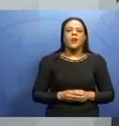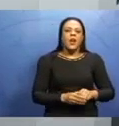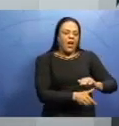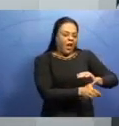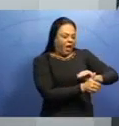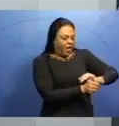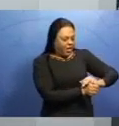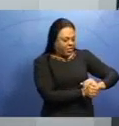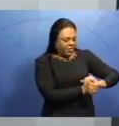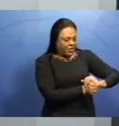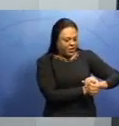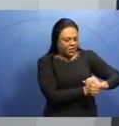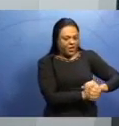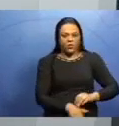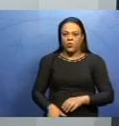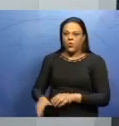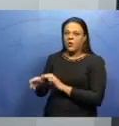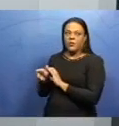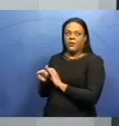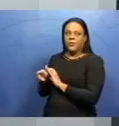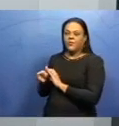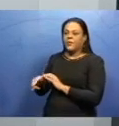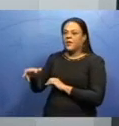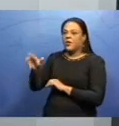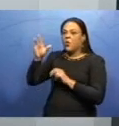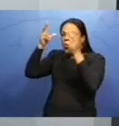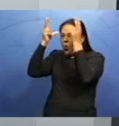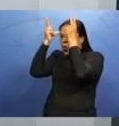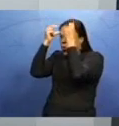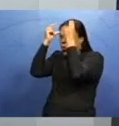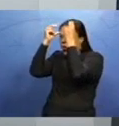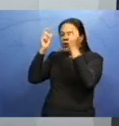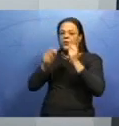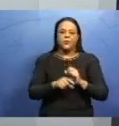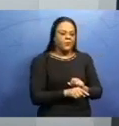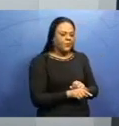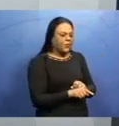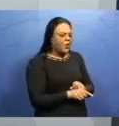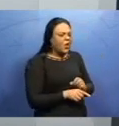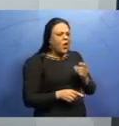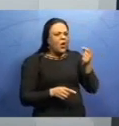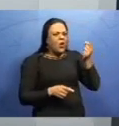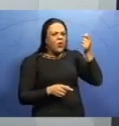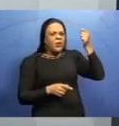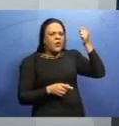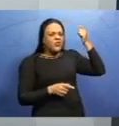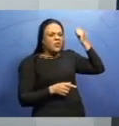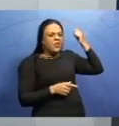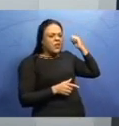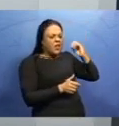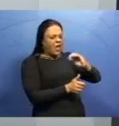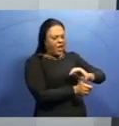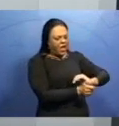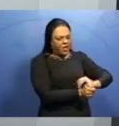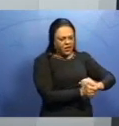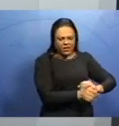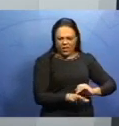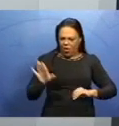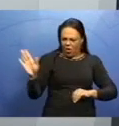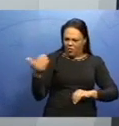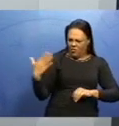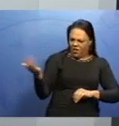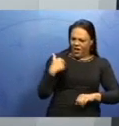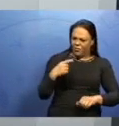A tartaruga e o coelho. Certa vez, a tartaruga desafiou a lebre para uma